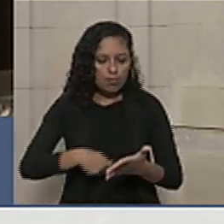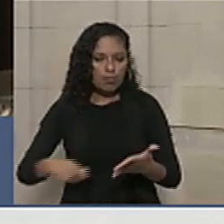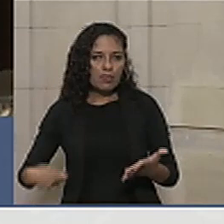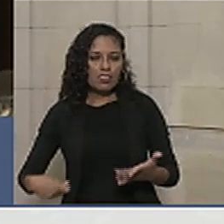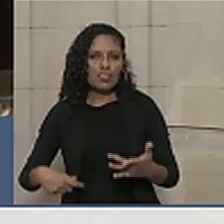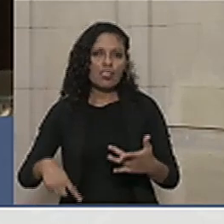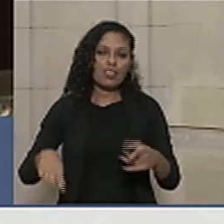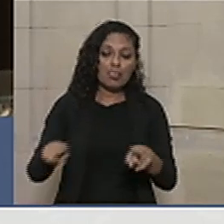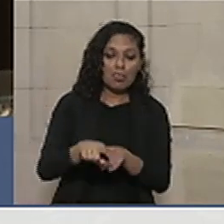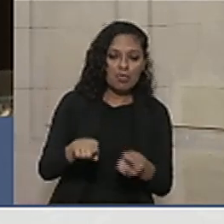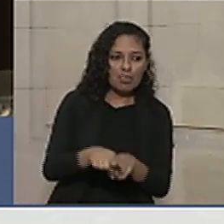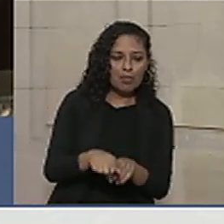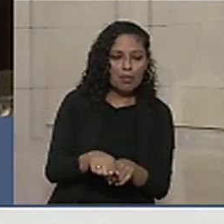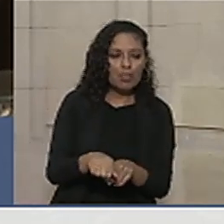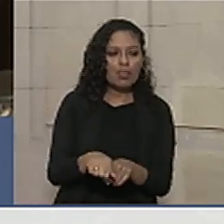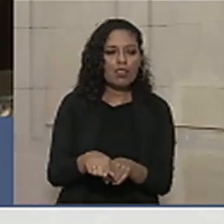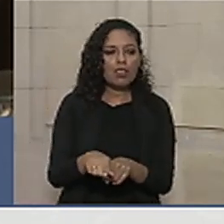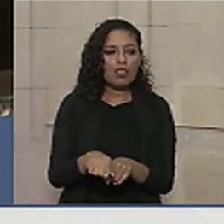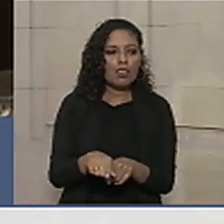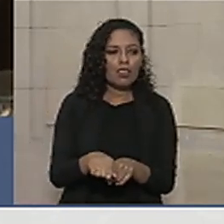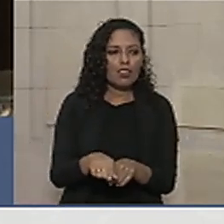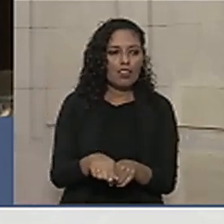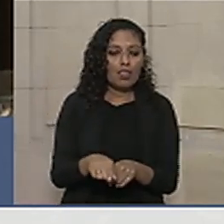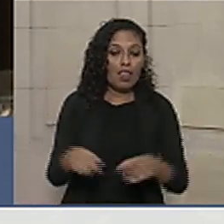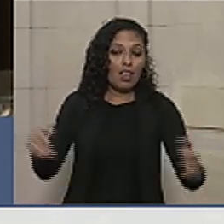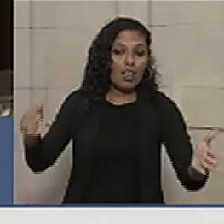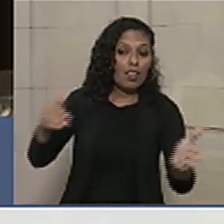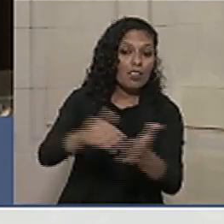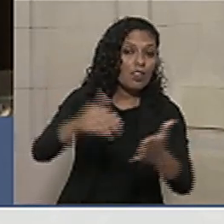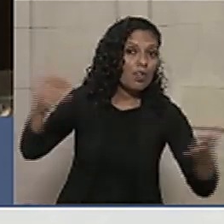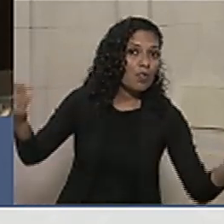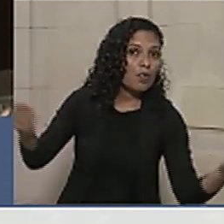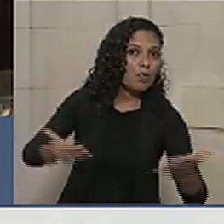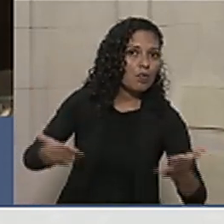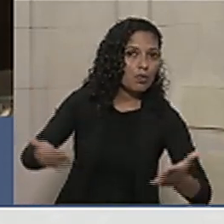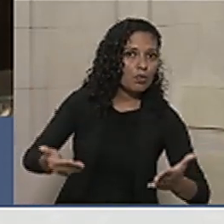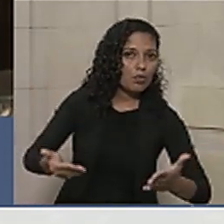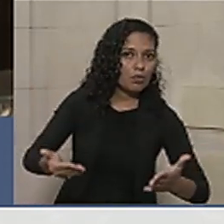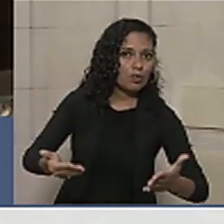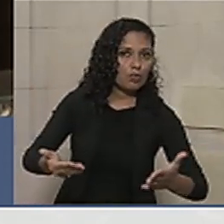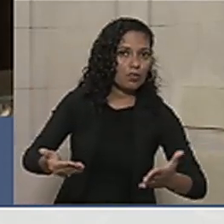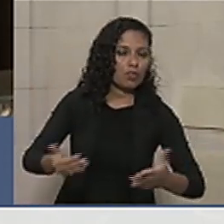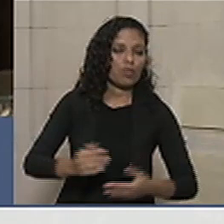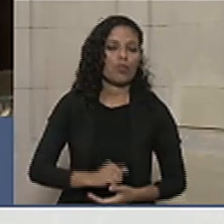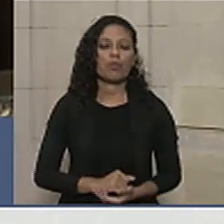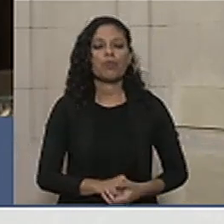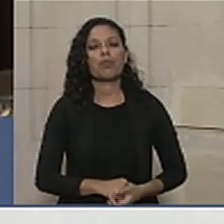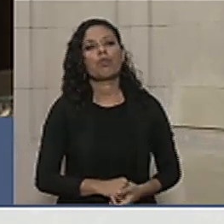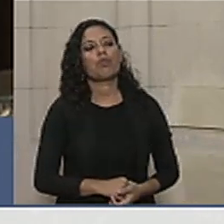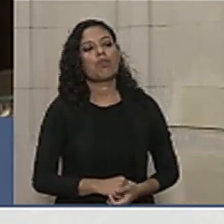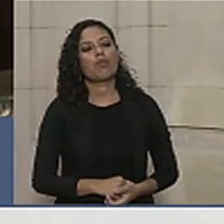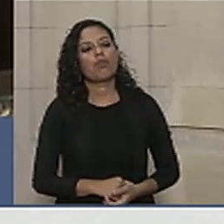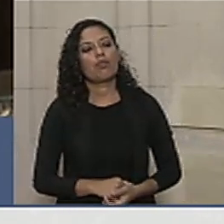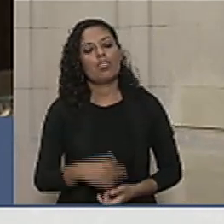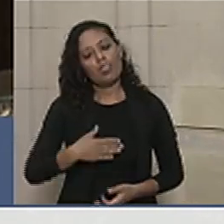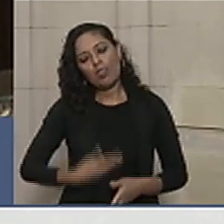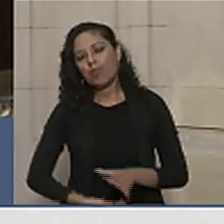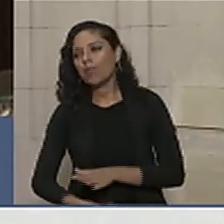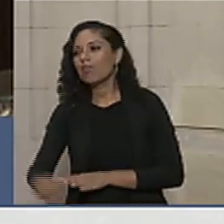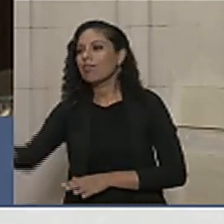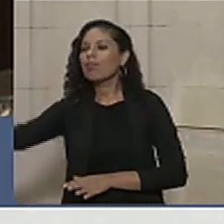e porque esse resgate até os tempos atuais não ocorreu. Então saio